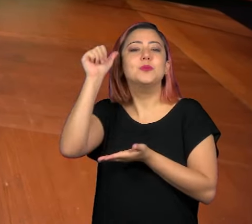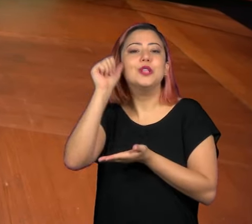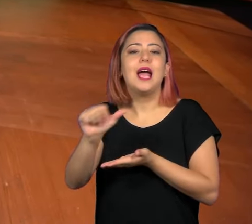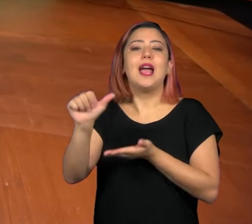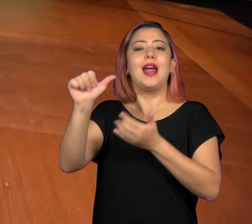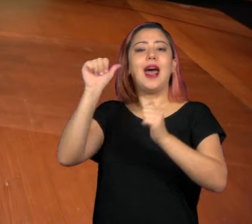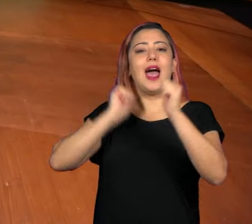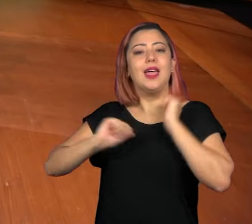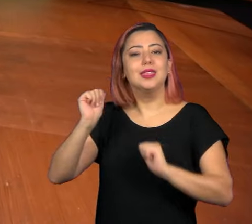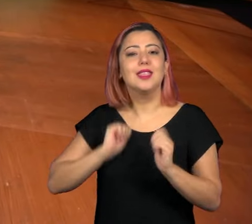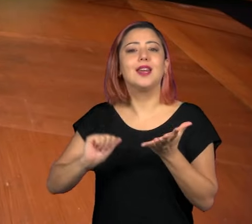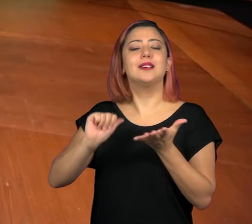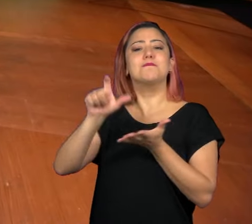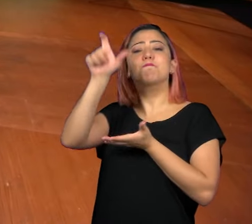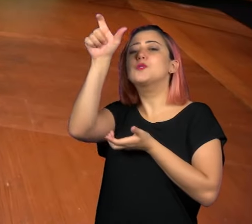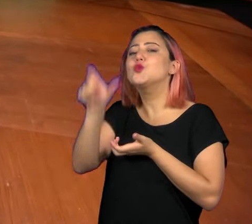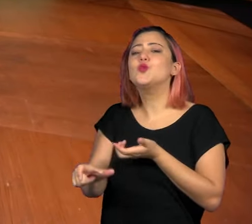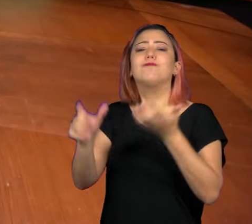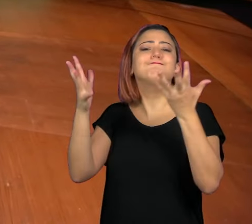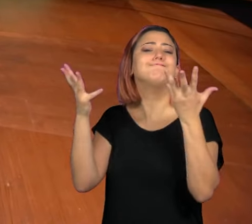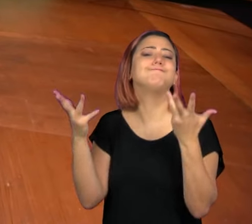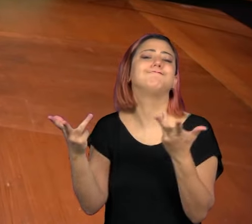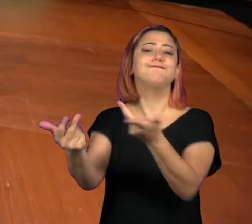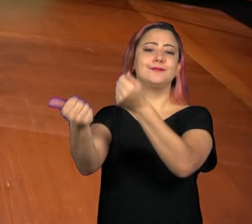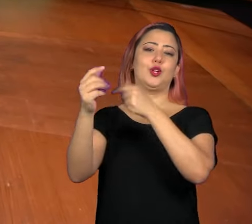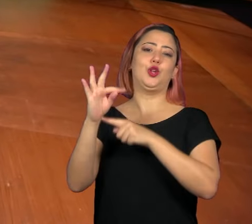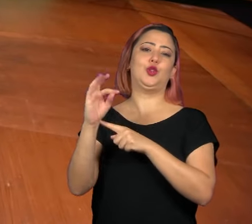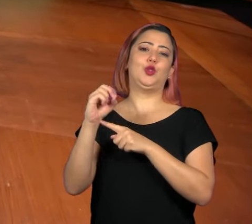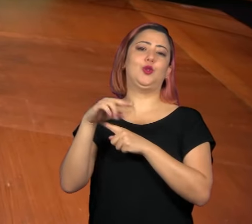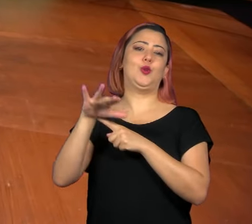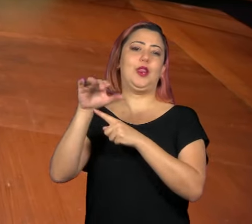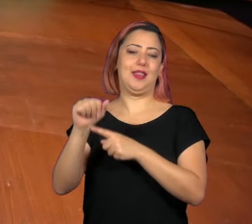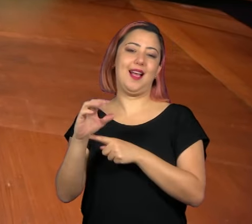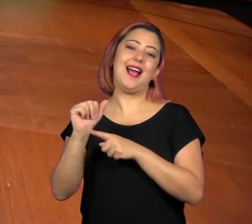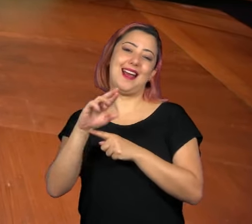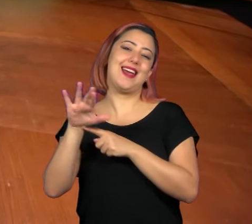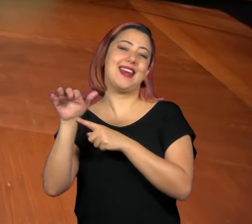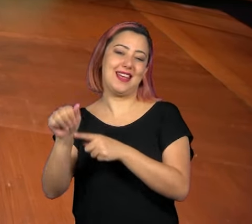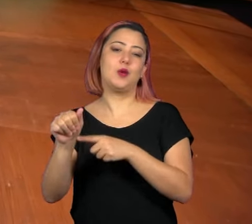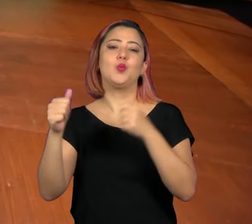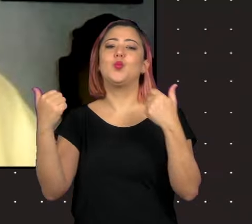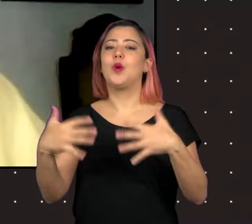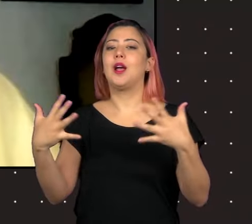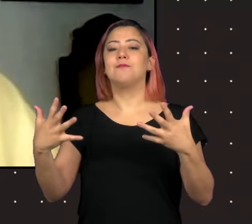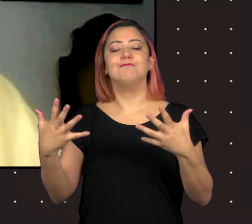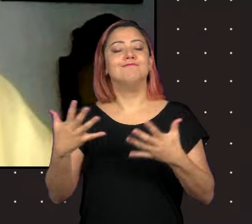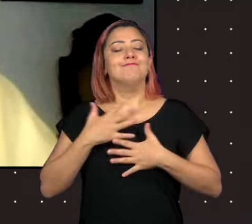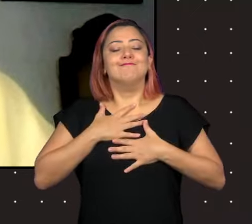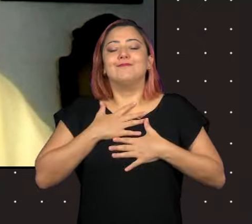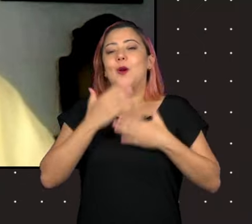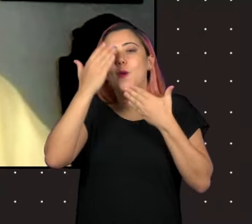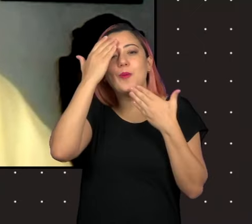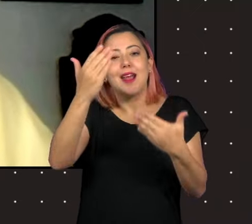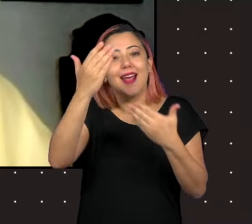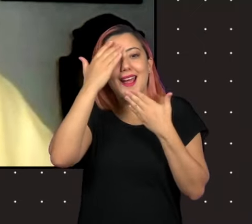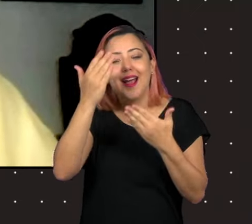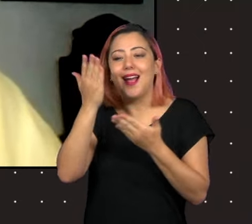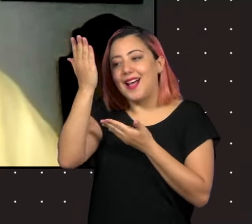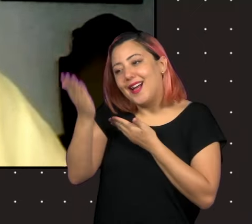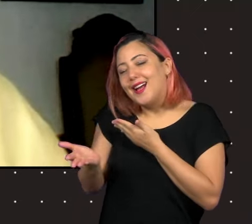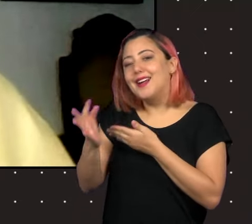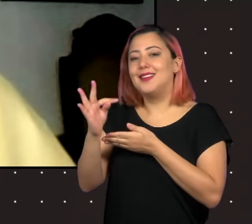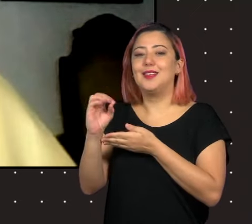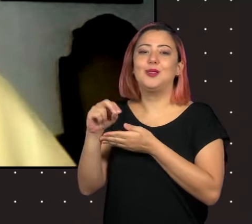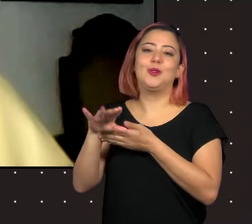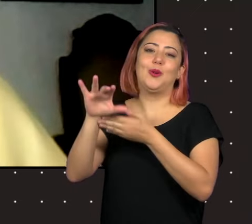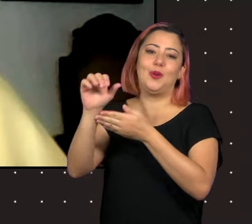atriz, por essa pessoa fantástica que é Tônia Carreiro. Que legal. Muito, muito obrigado, Tônia Carreiro.